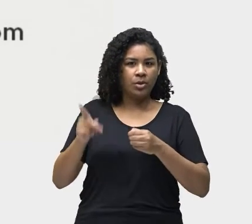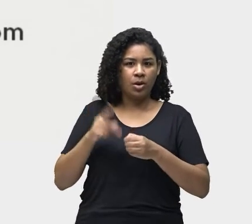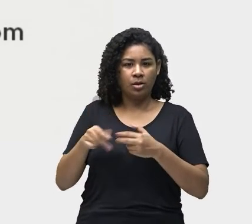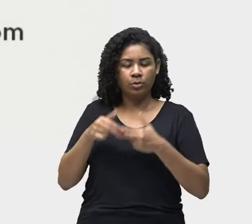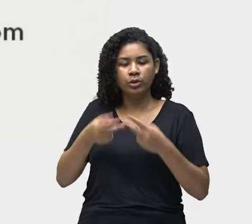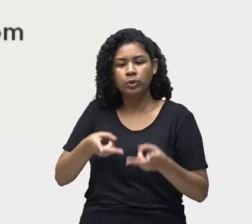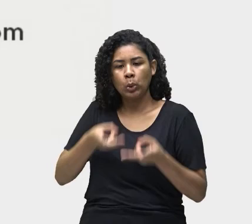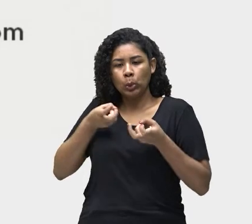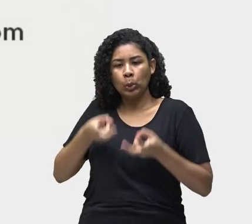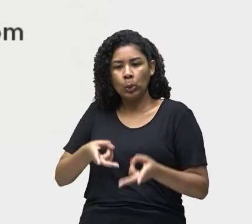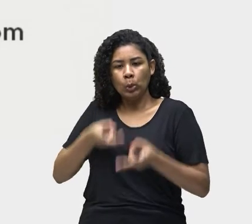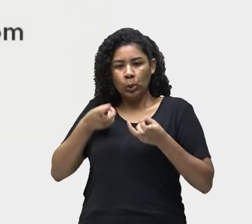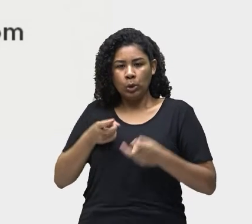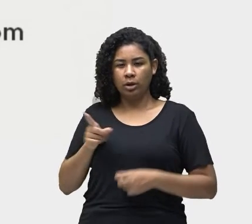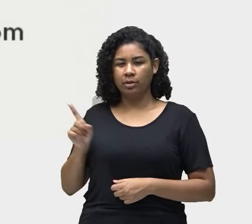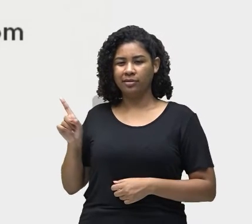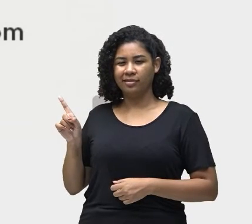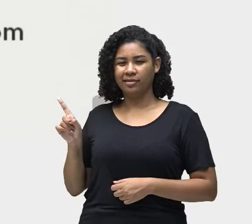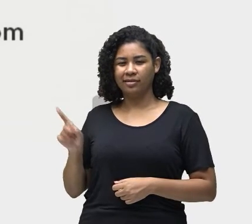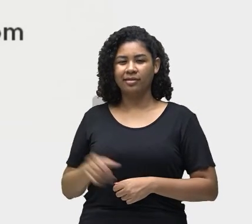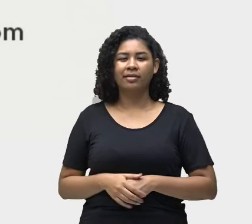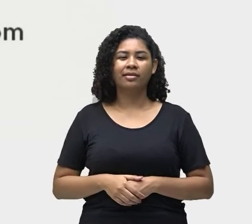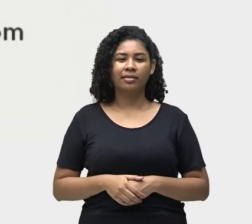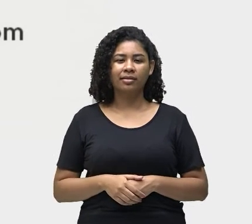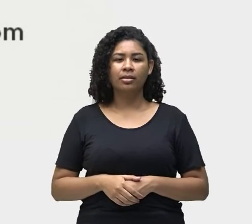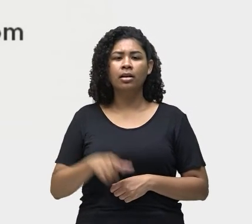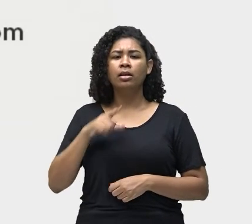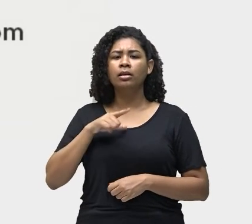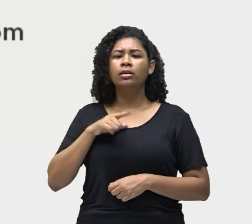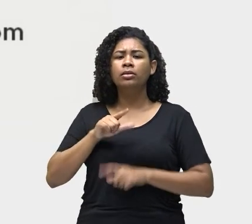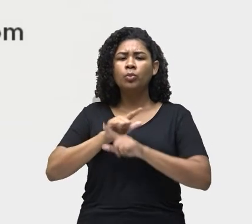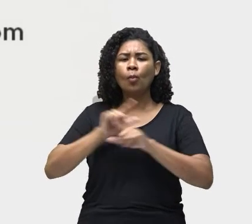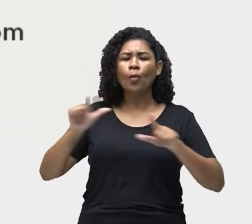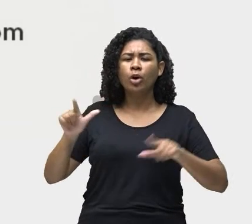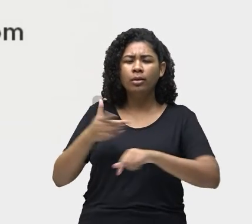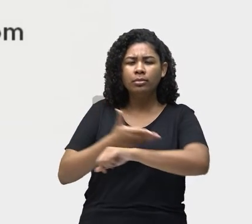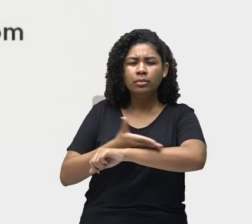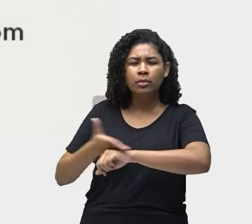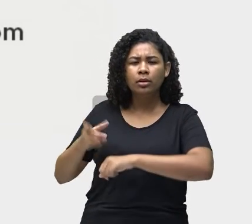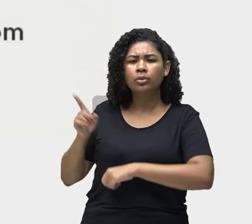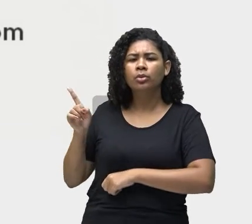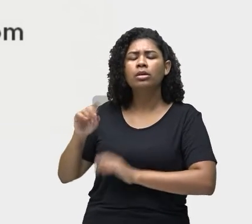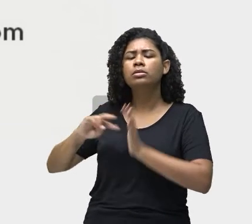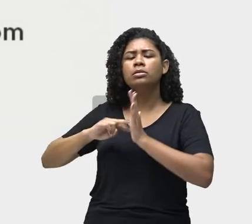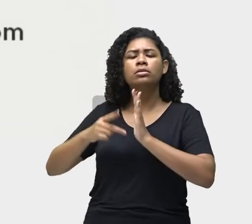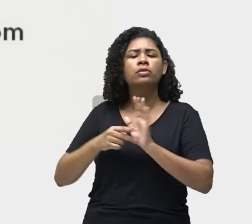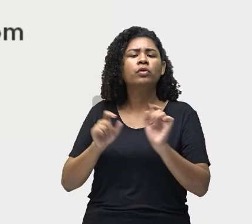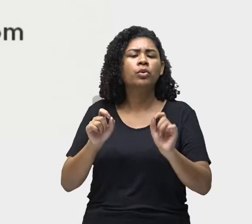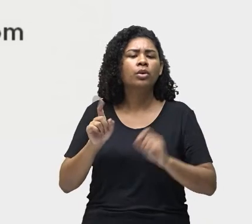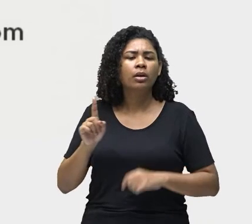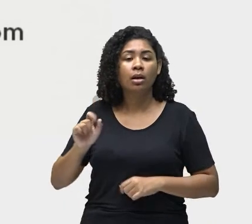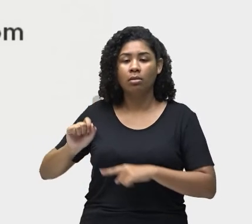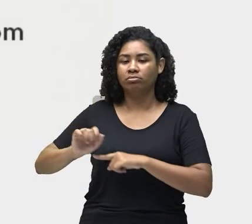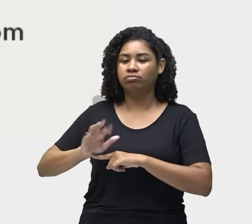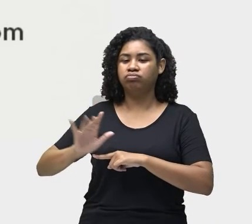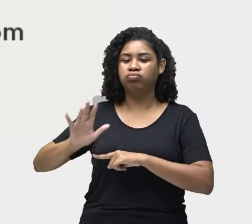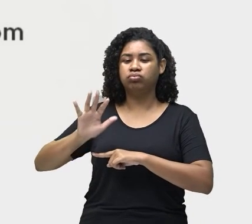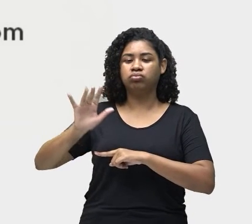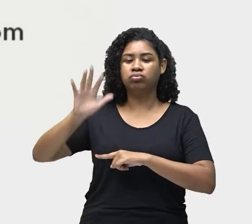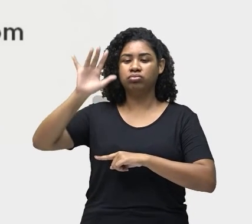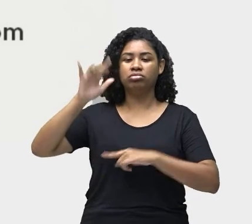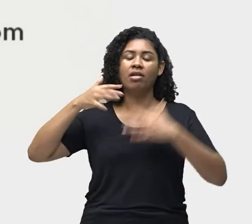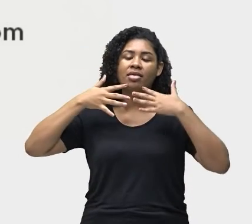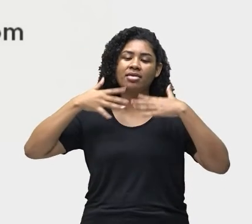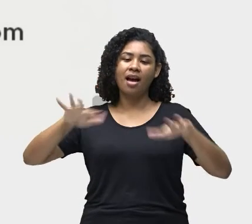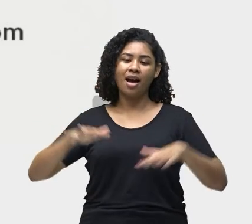desse local. E aqui eu tenho esse espaço em branco que representa para a gente esse gás natural, que